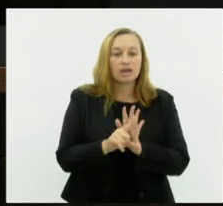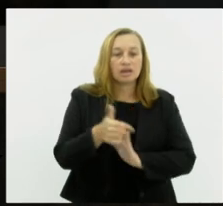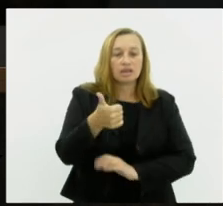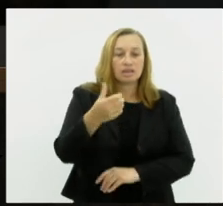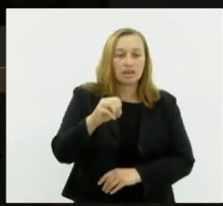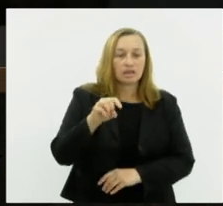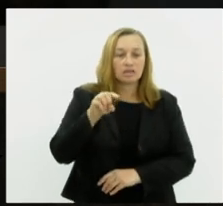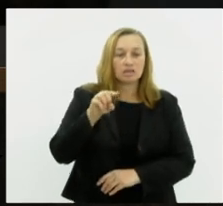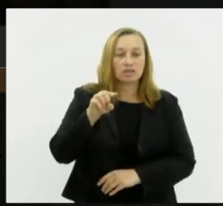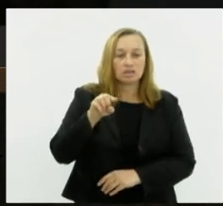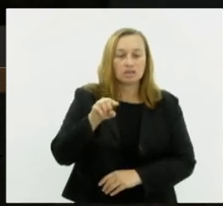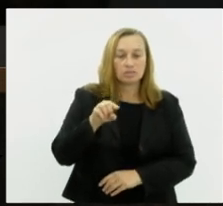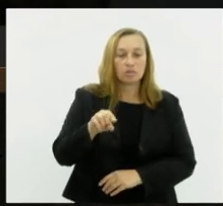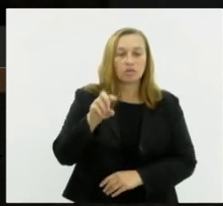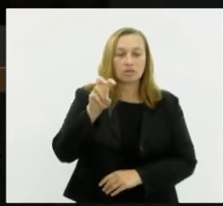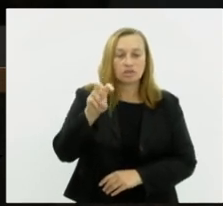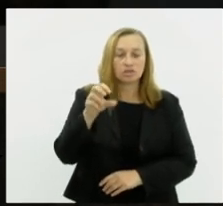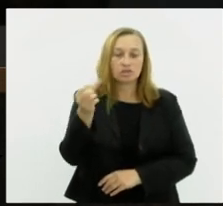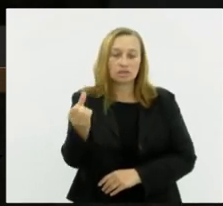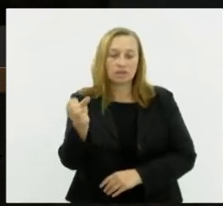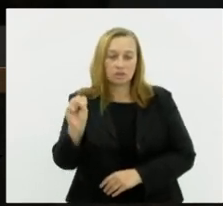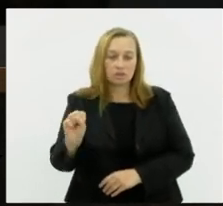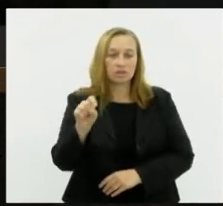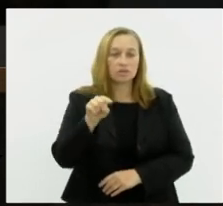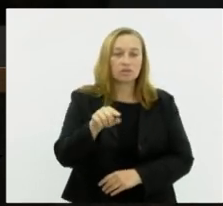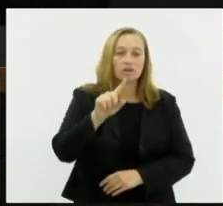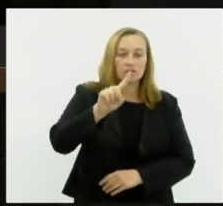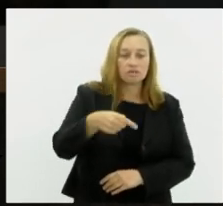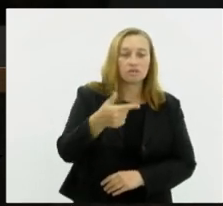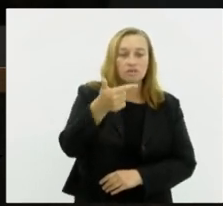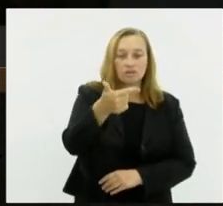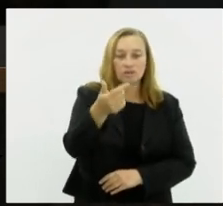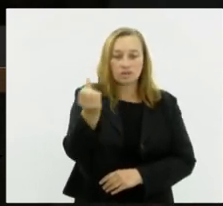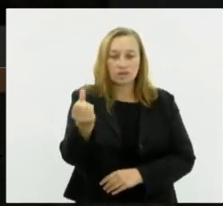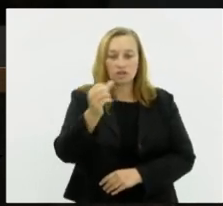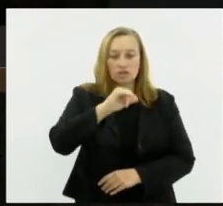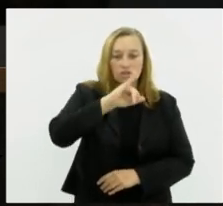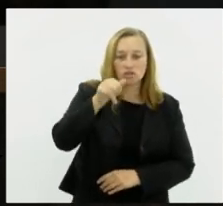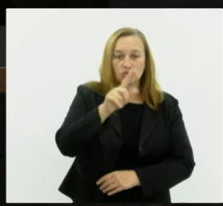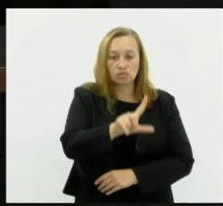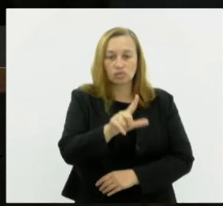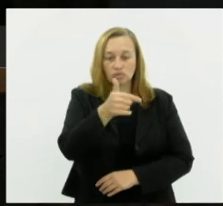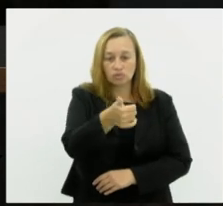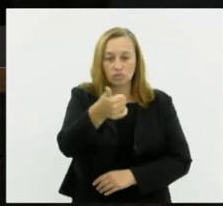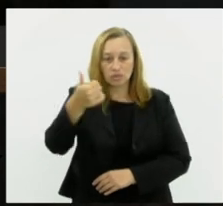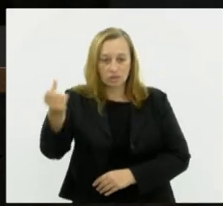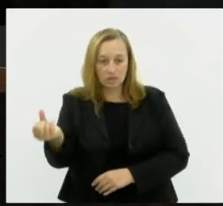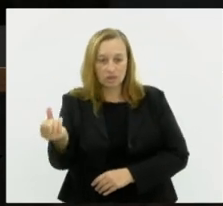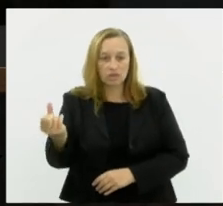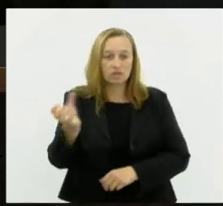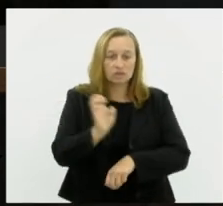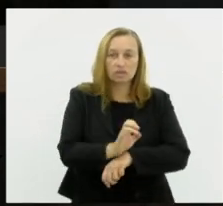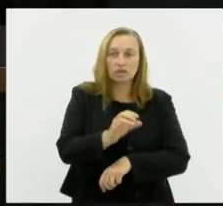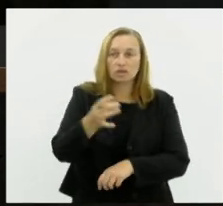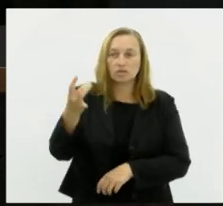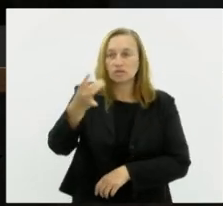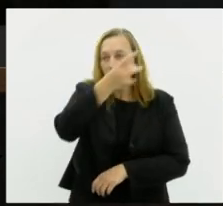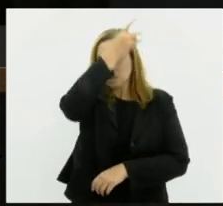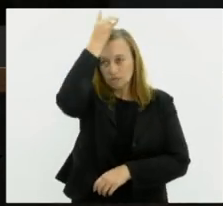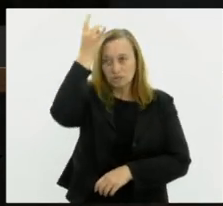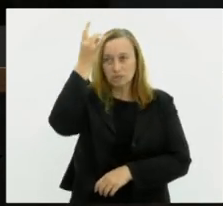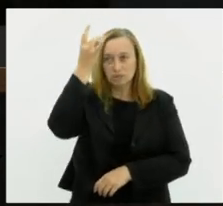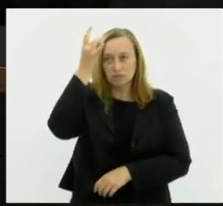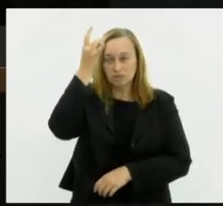10.568, de 26 de julho de 2016, do Estado do Espírito Santo. Pareceres